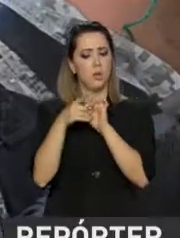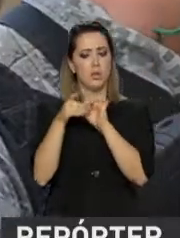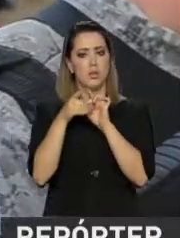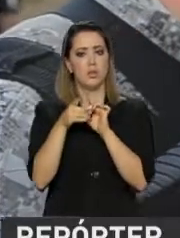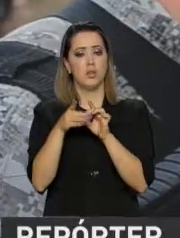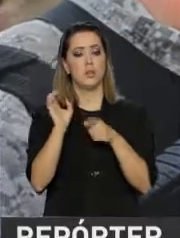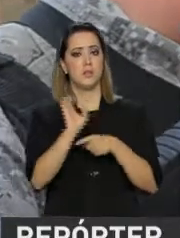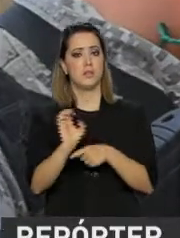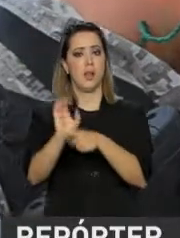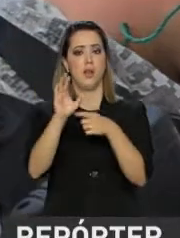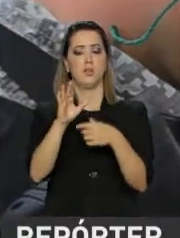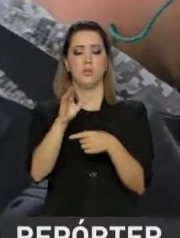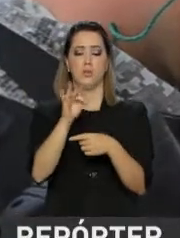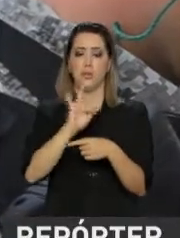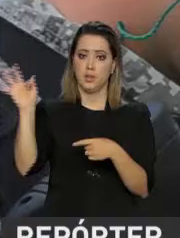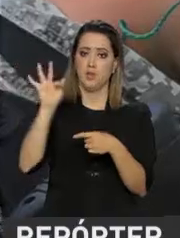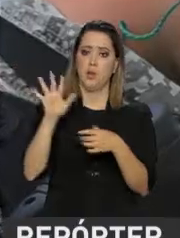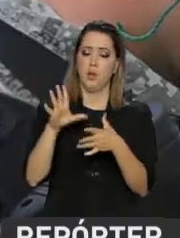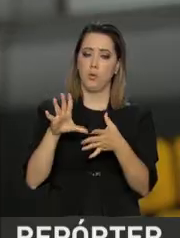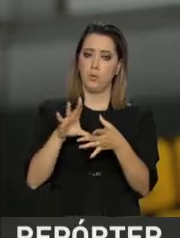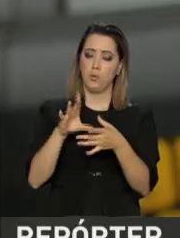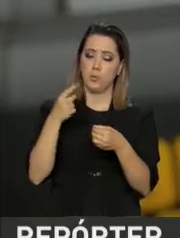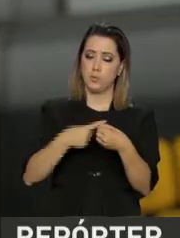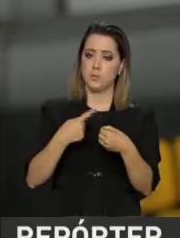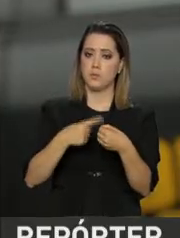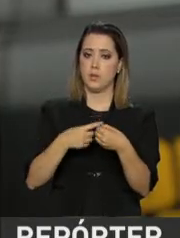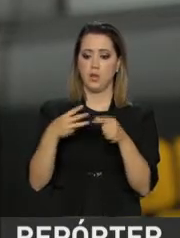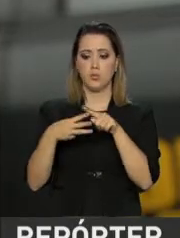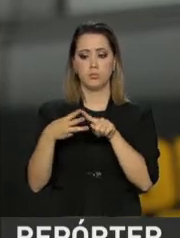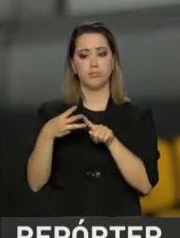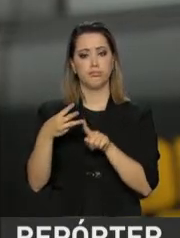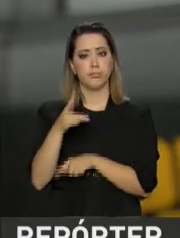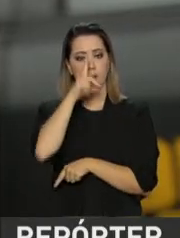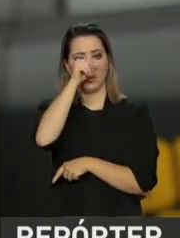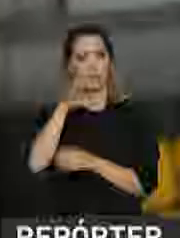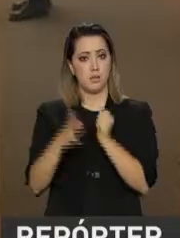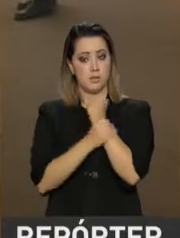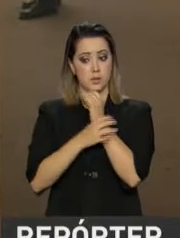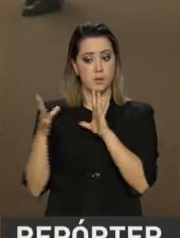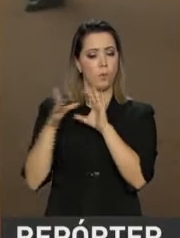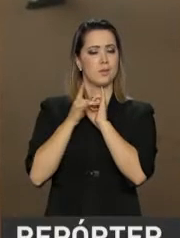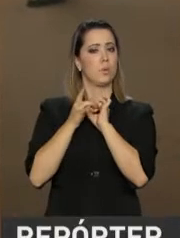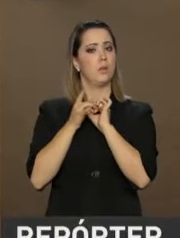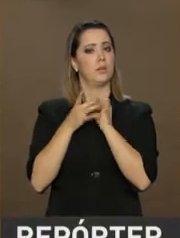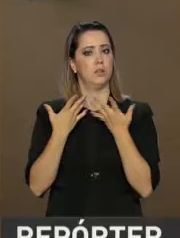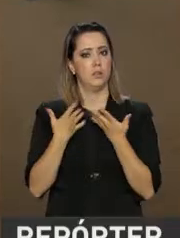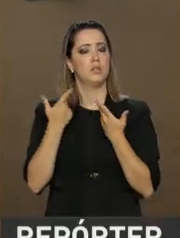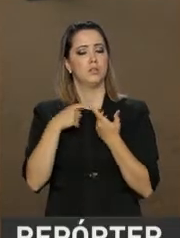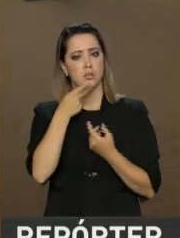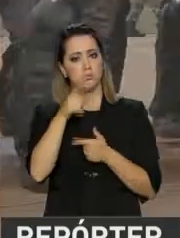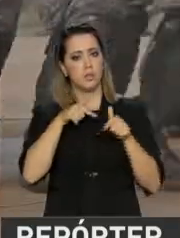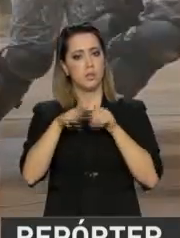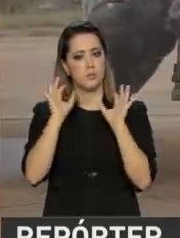do município atua em cooperação integrando os postos e reproduzido experiências bem sucedidas